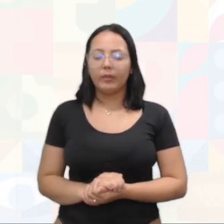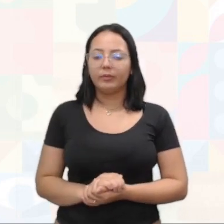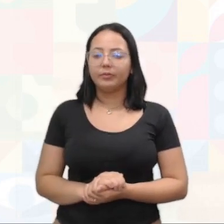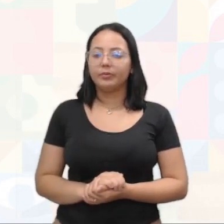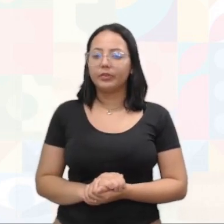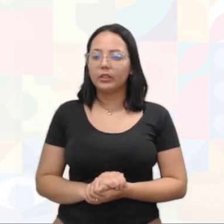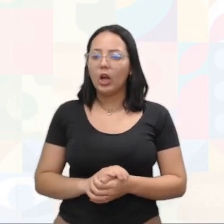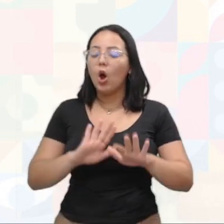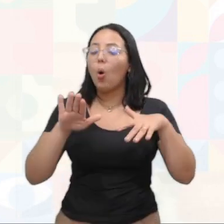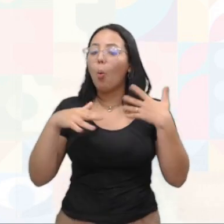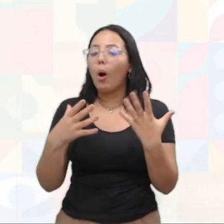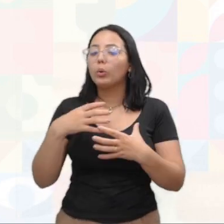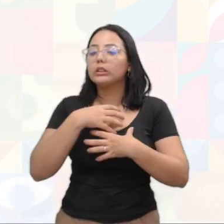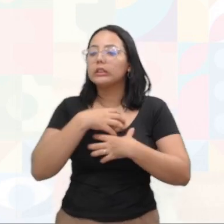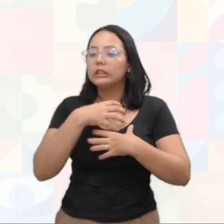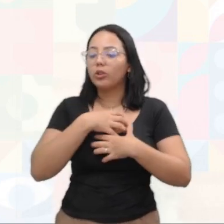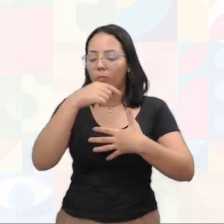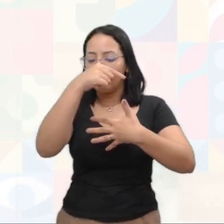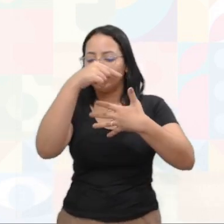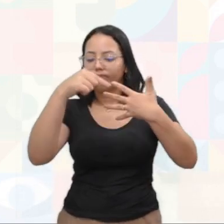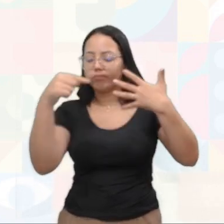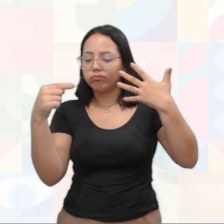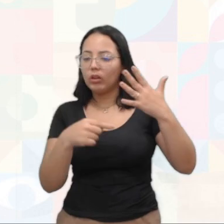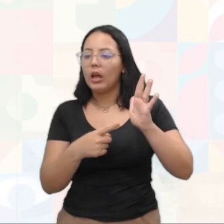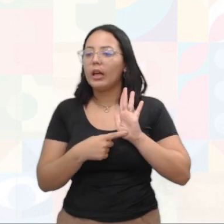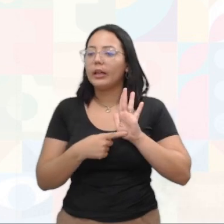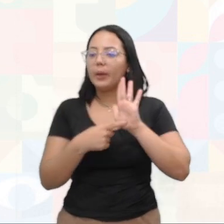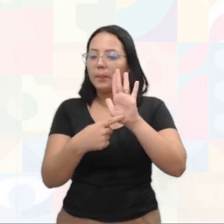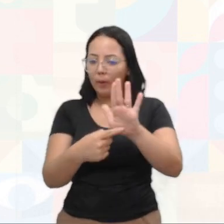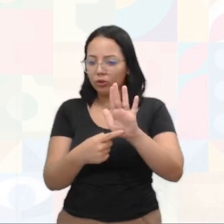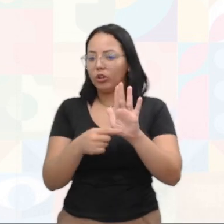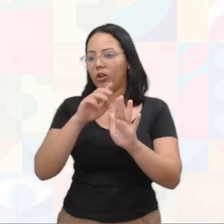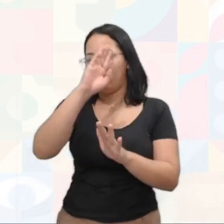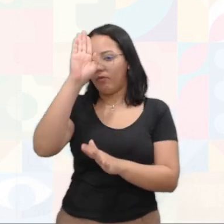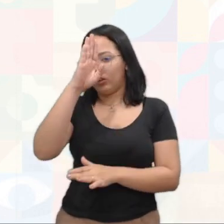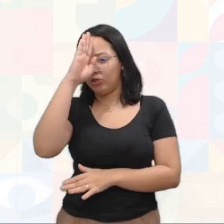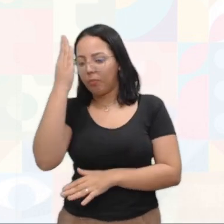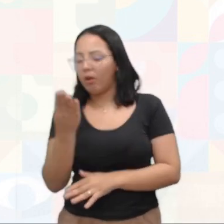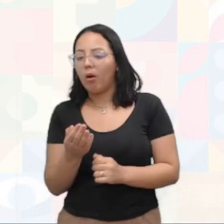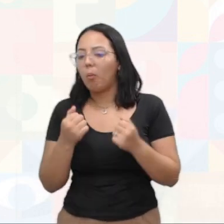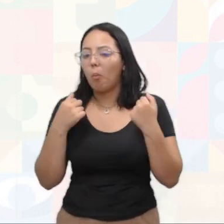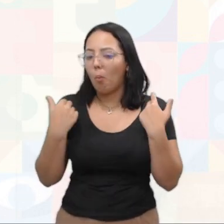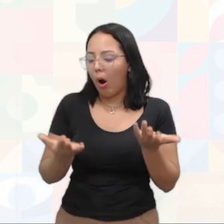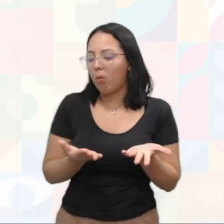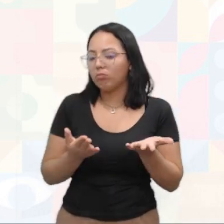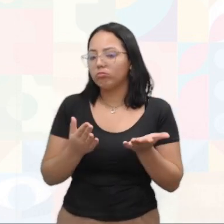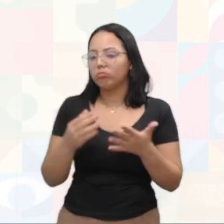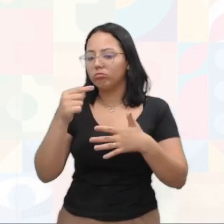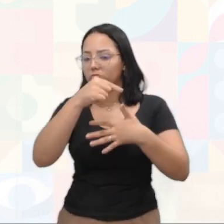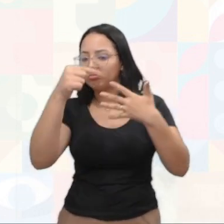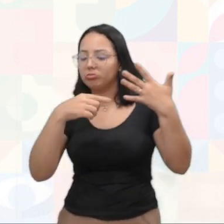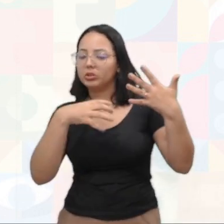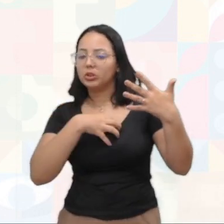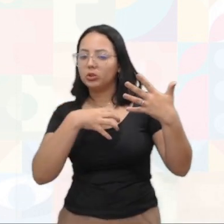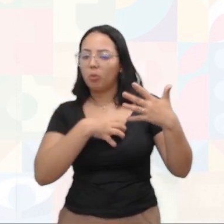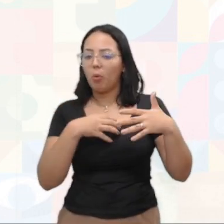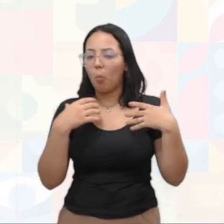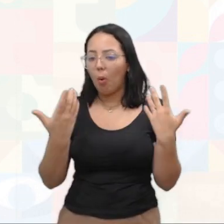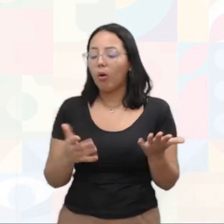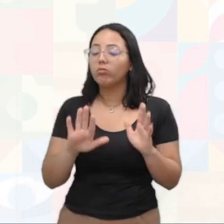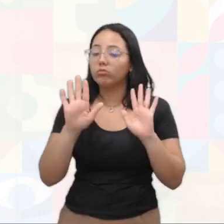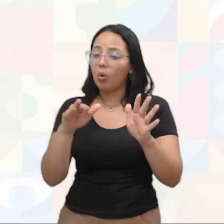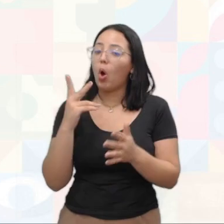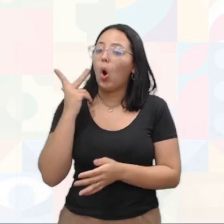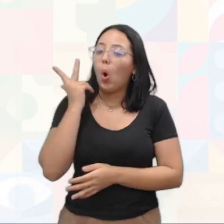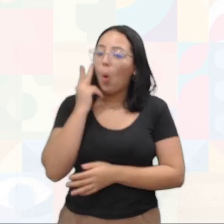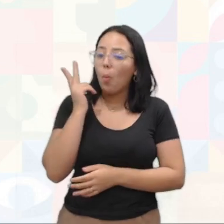Quais são os sintomas que indicam que um desmaio vai acontecer, que vai haver um desmaio iminente? É